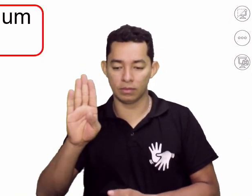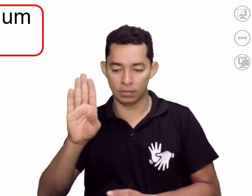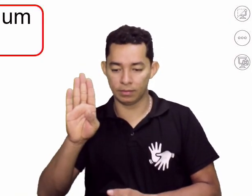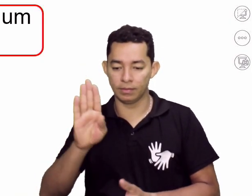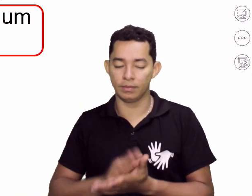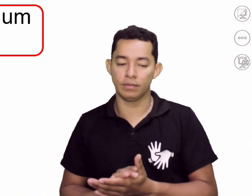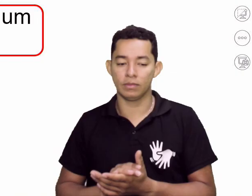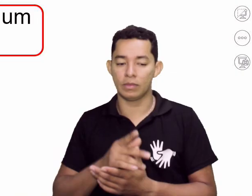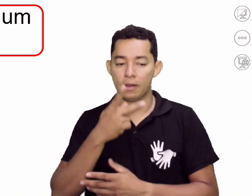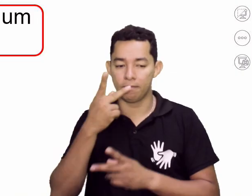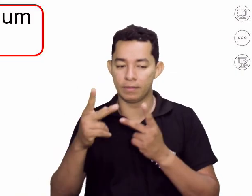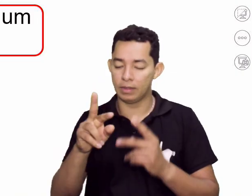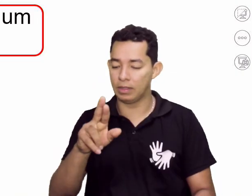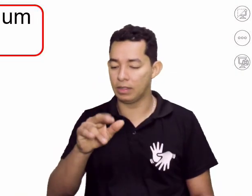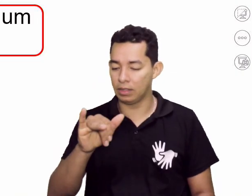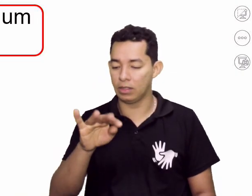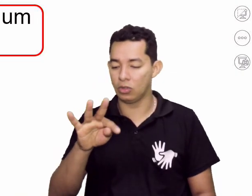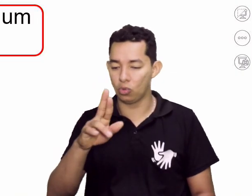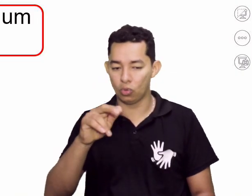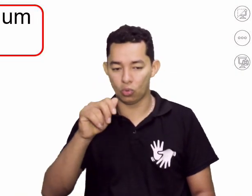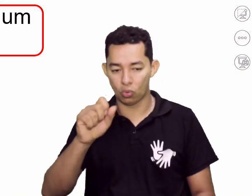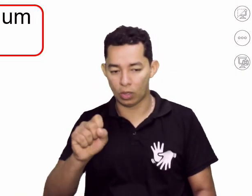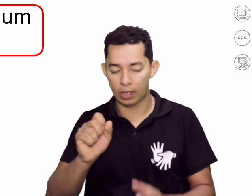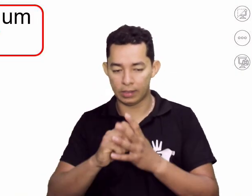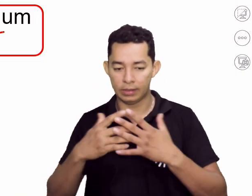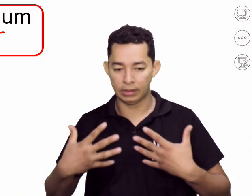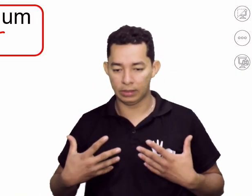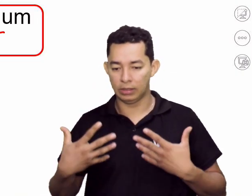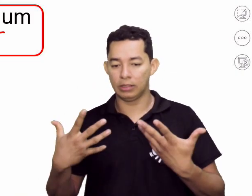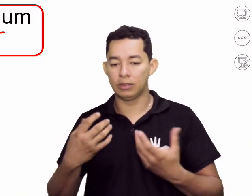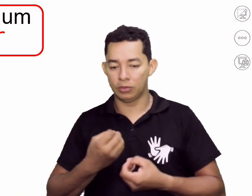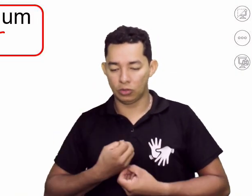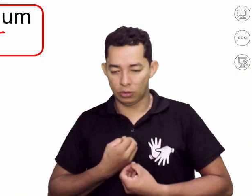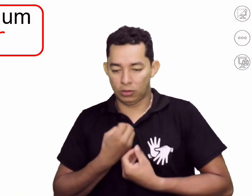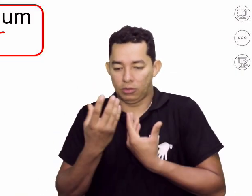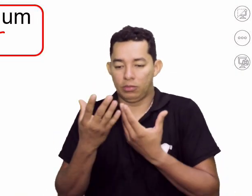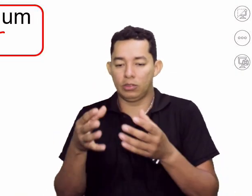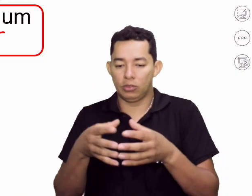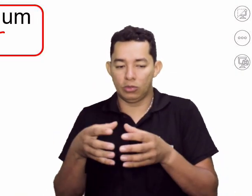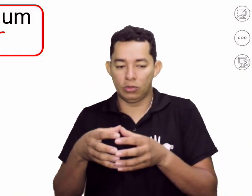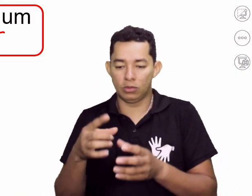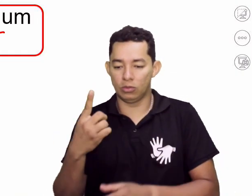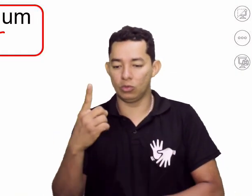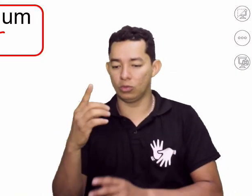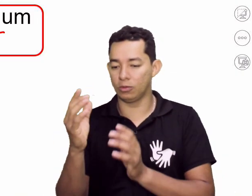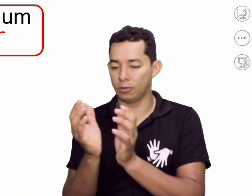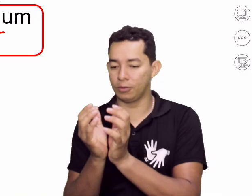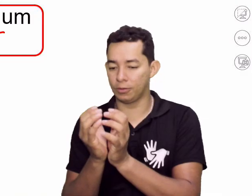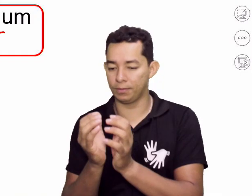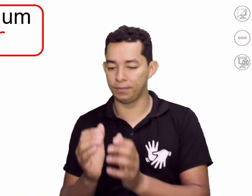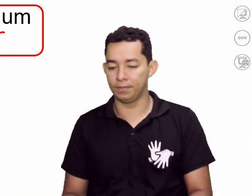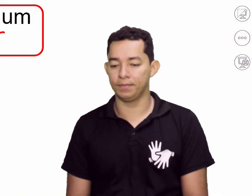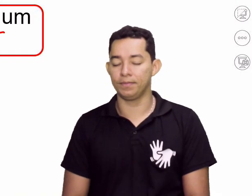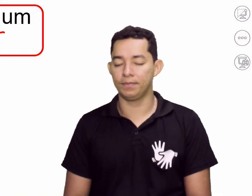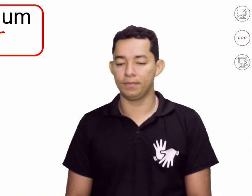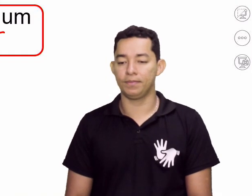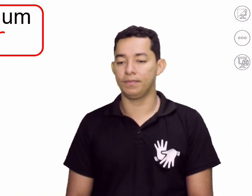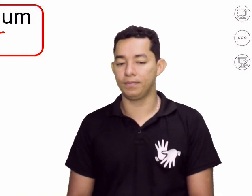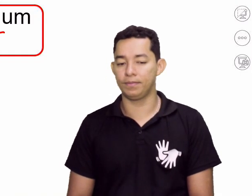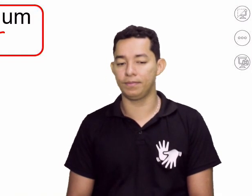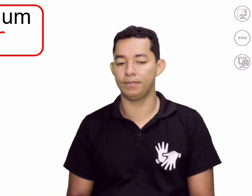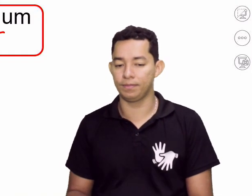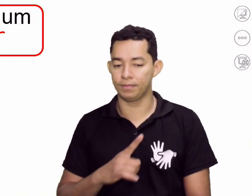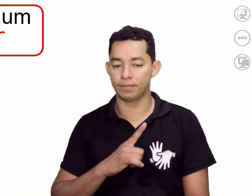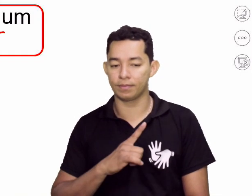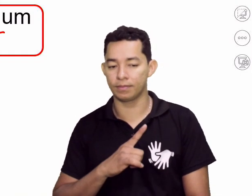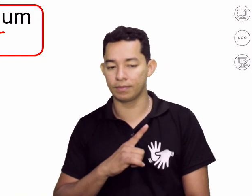quando fala de rituais, celebrações, expressão coletiva de um grupo, né? Tem também os